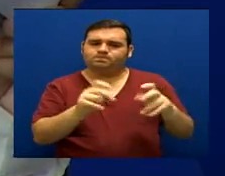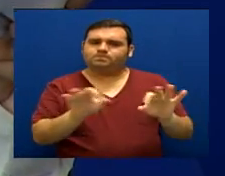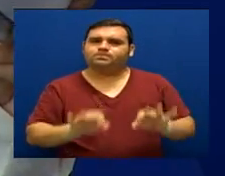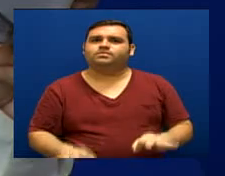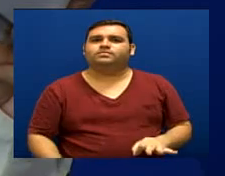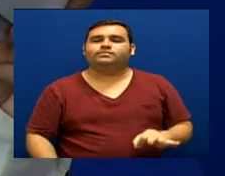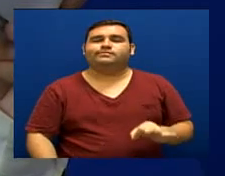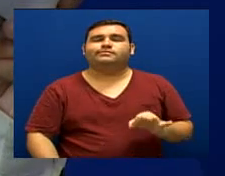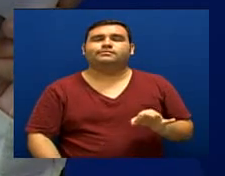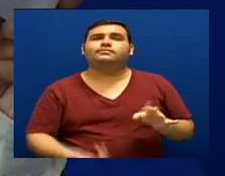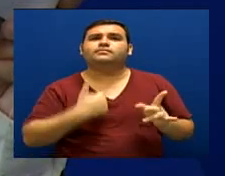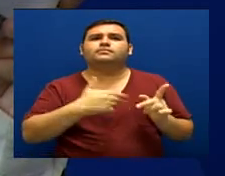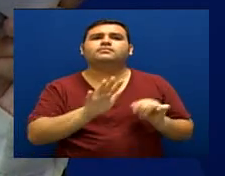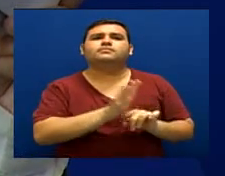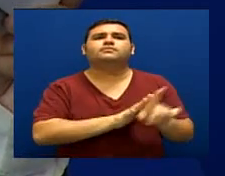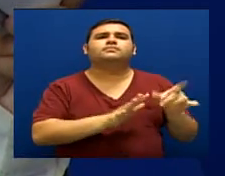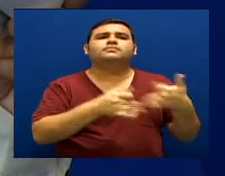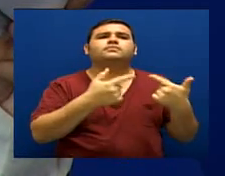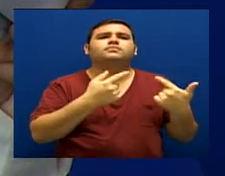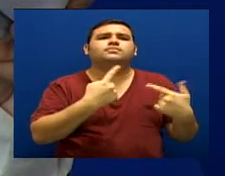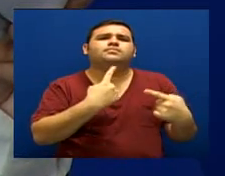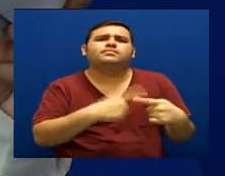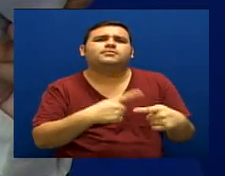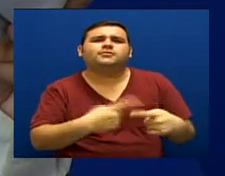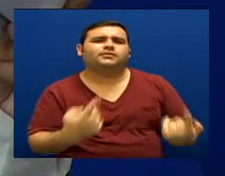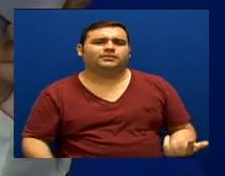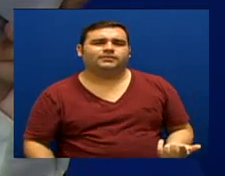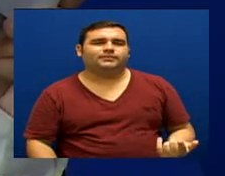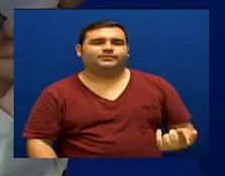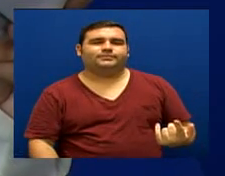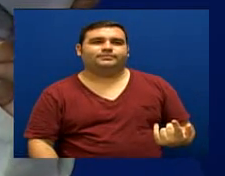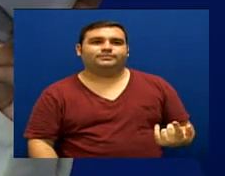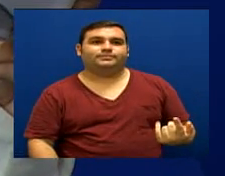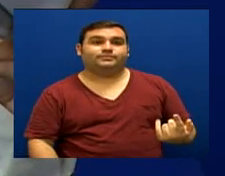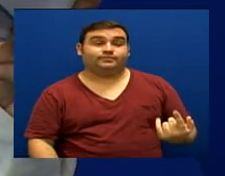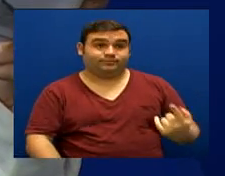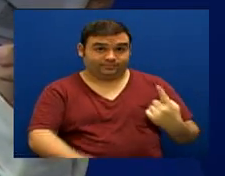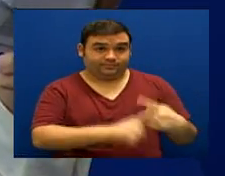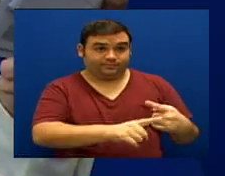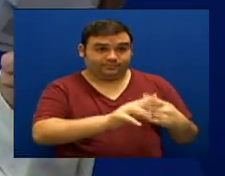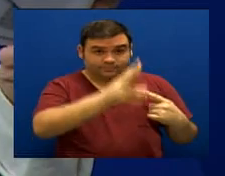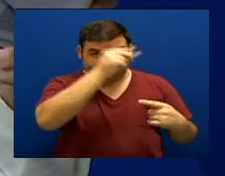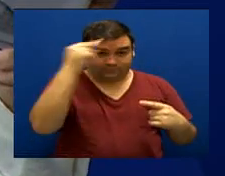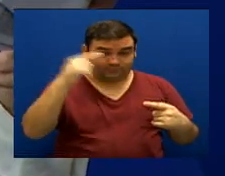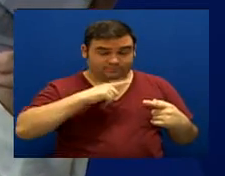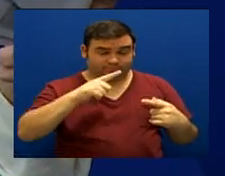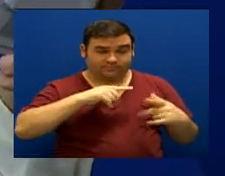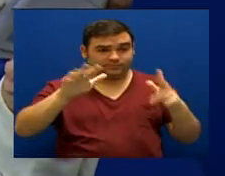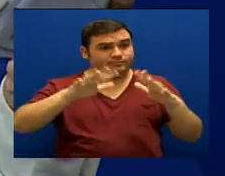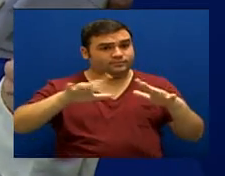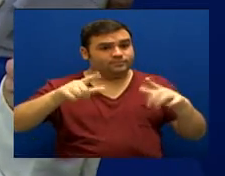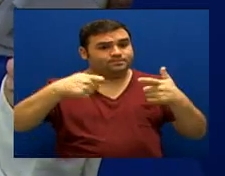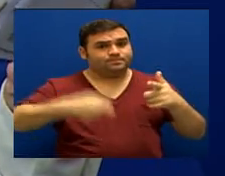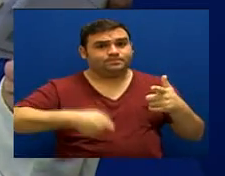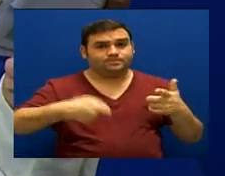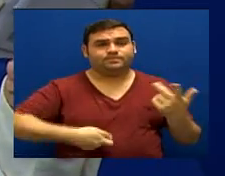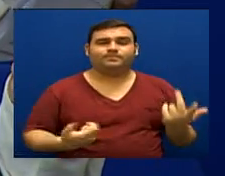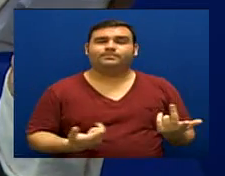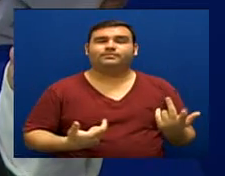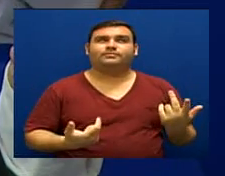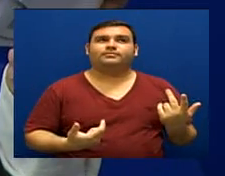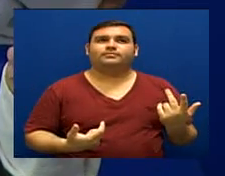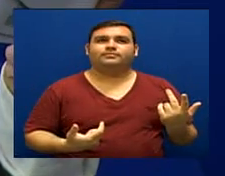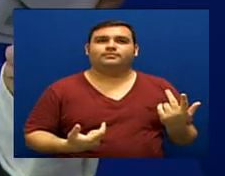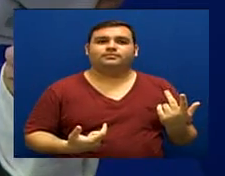porque eu tô me entregando nessa questão porque a administração pública exige que você tenha